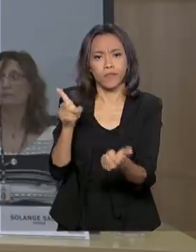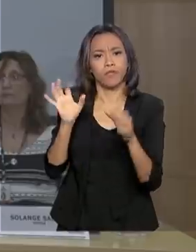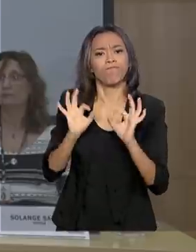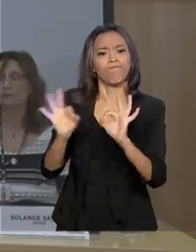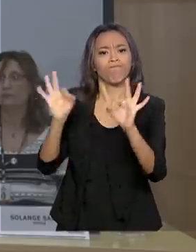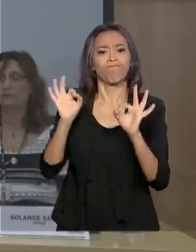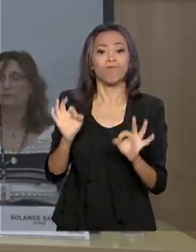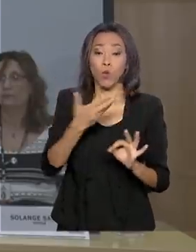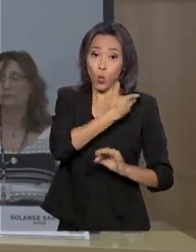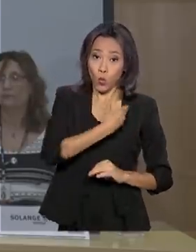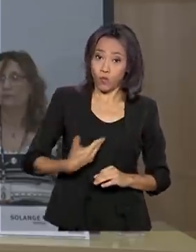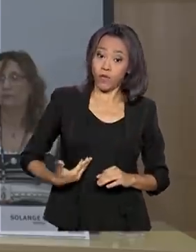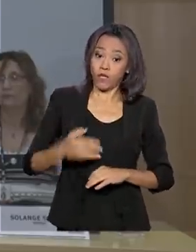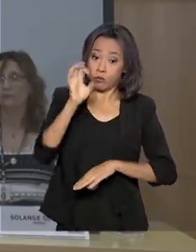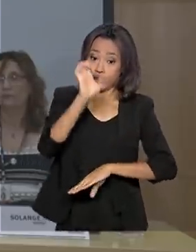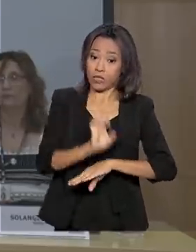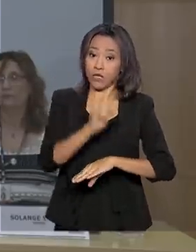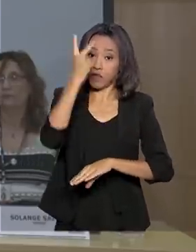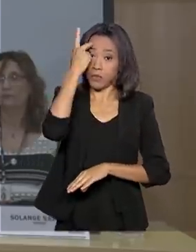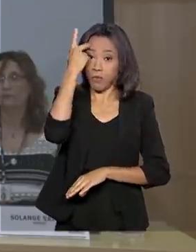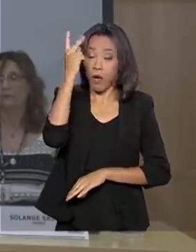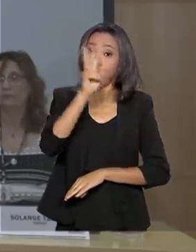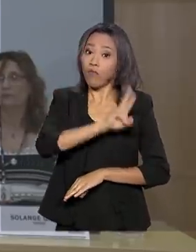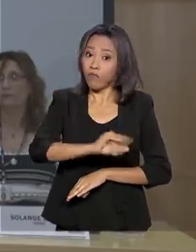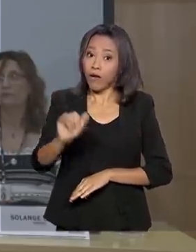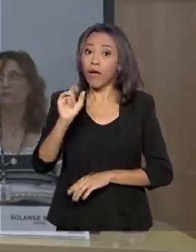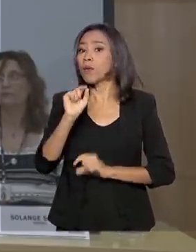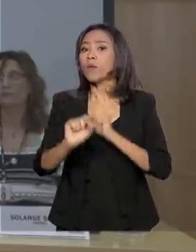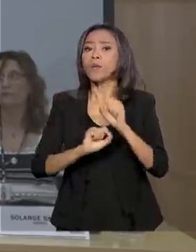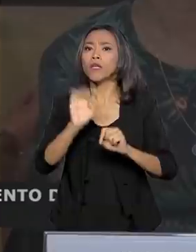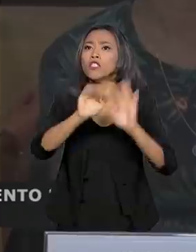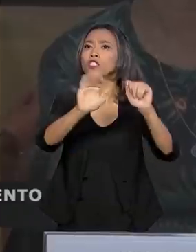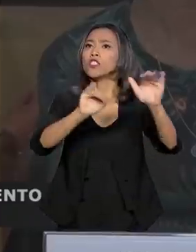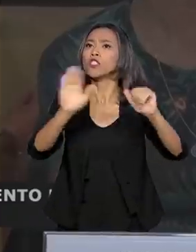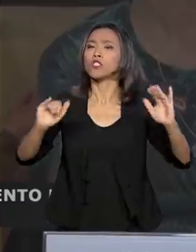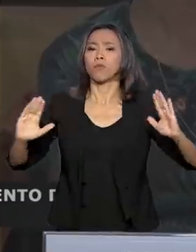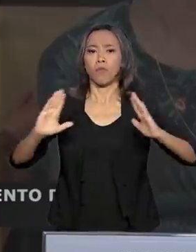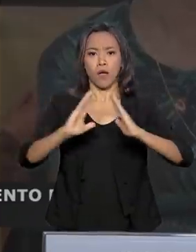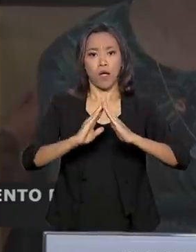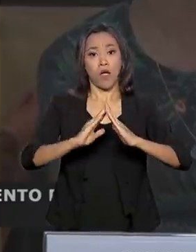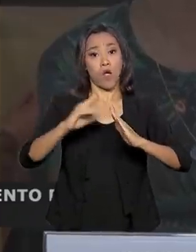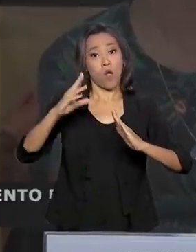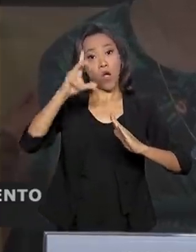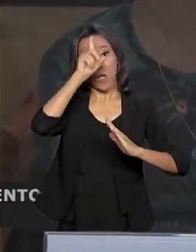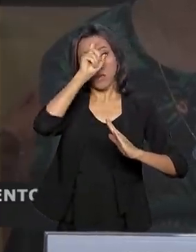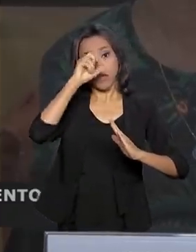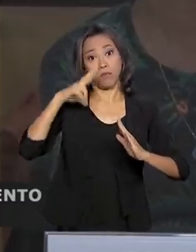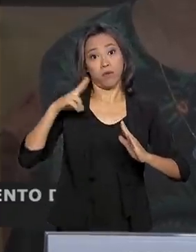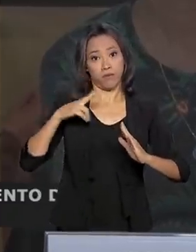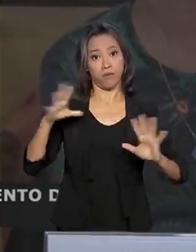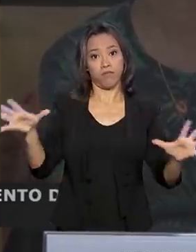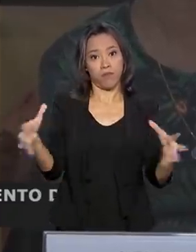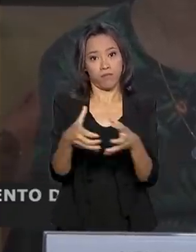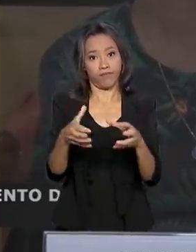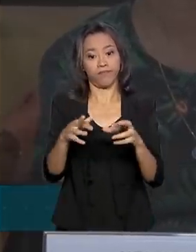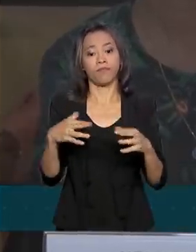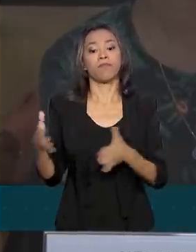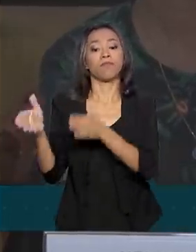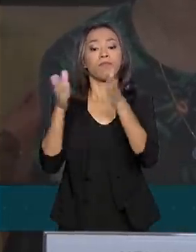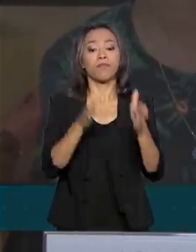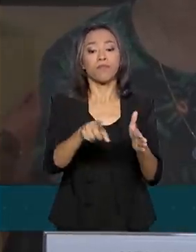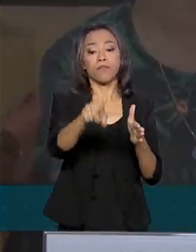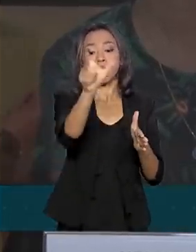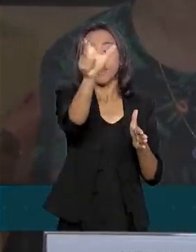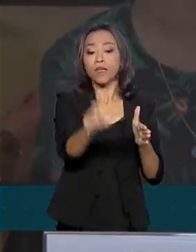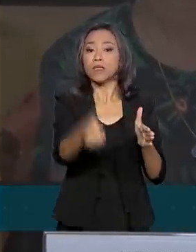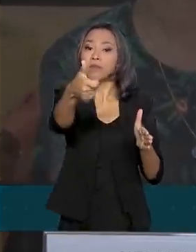o governo do estado de São Paulo vai formar uma frente com hospitais privados. O Brasil, neste momento, é um país que passa pela sua